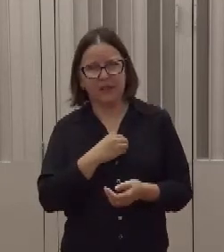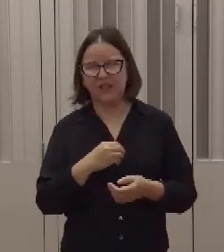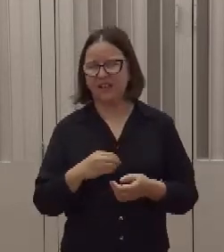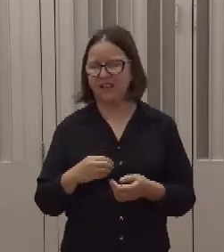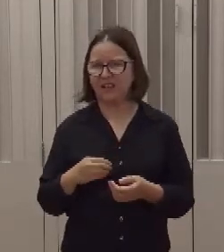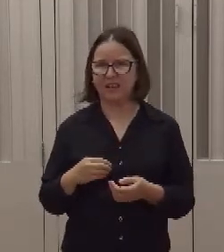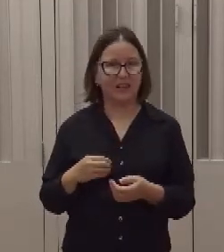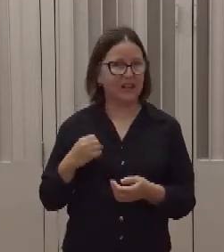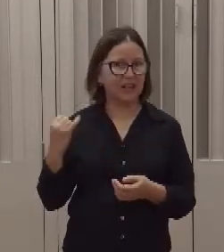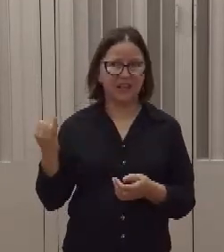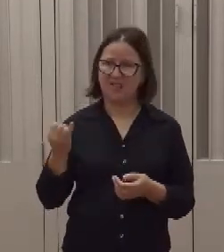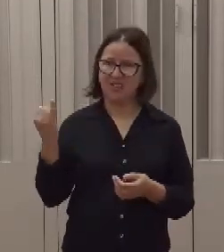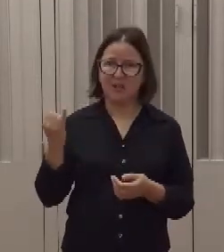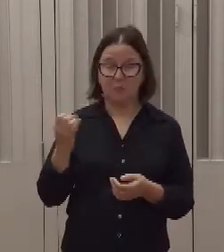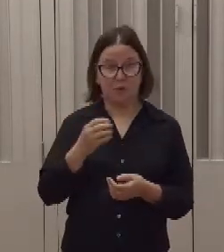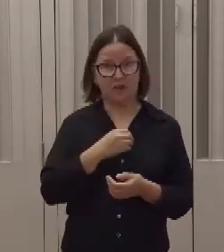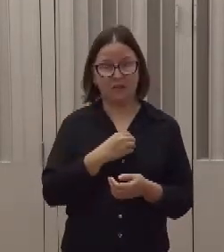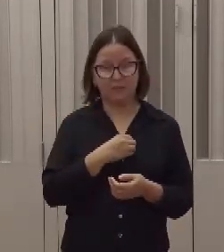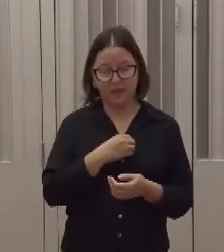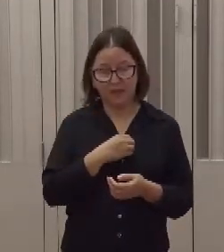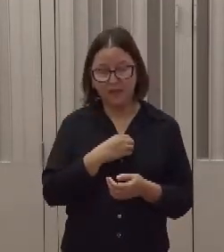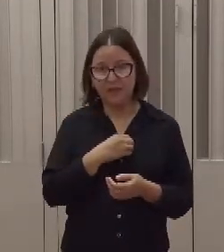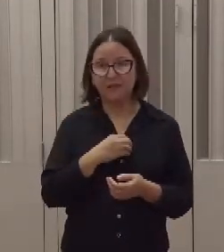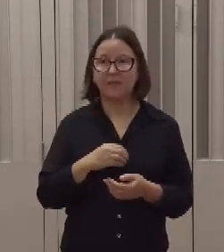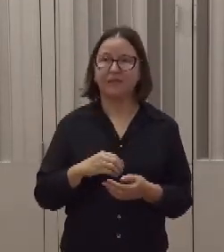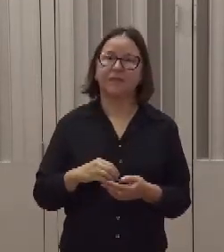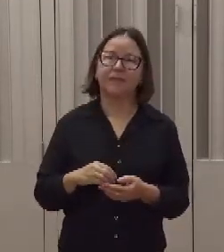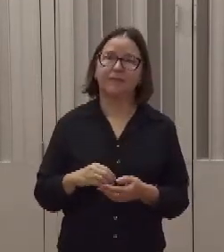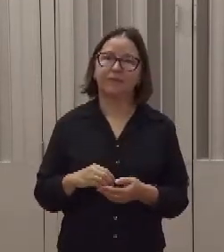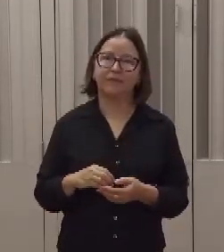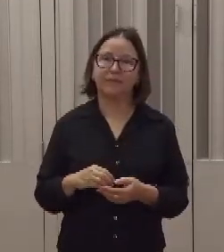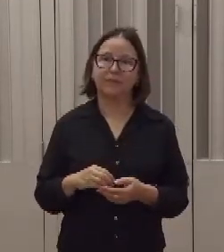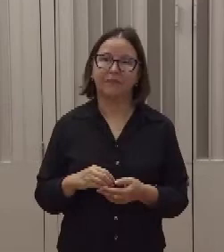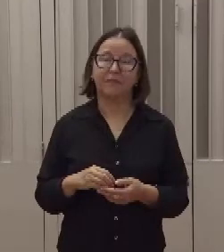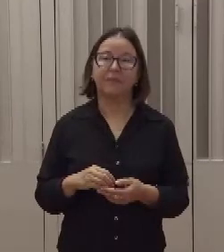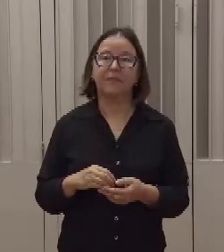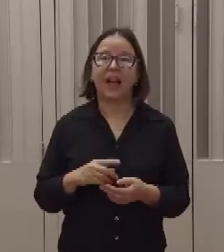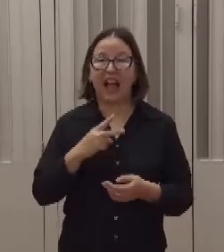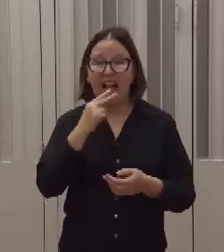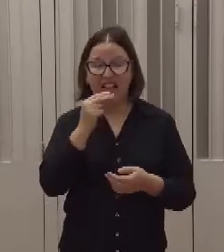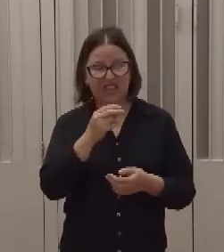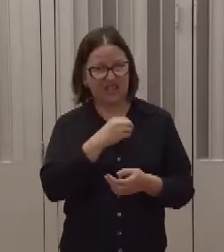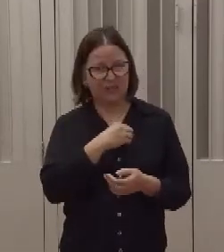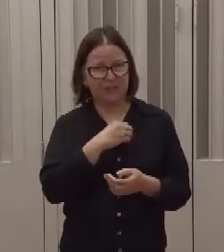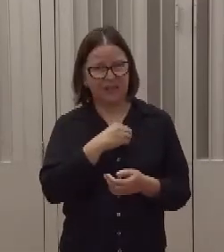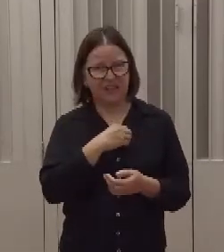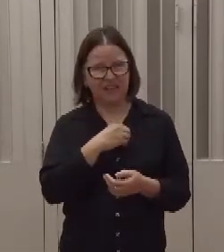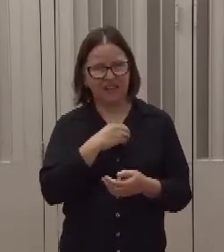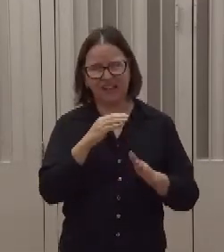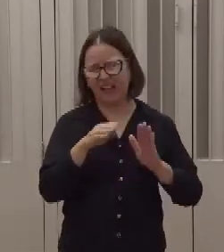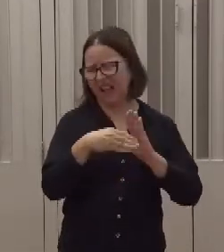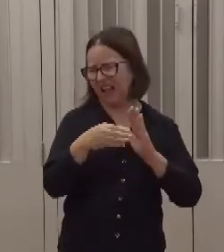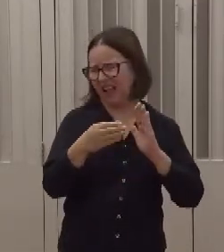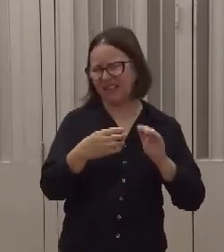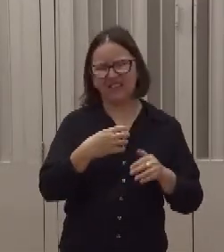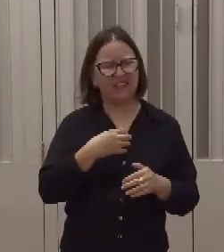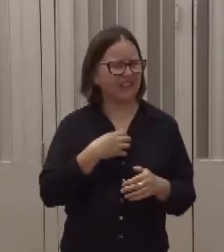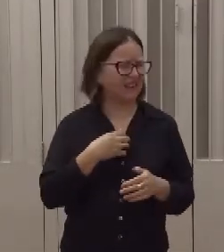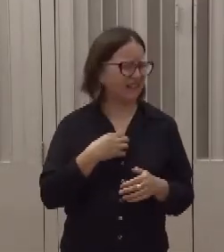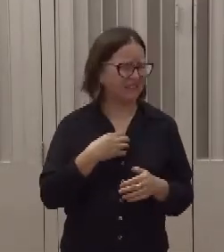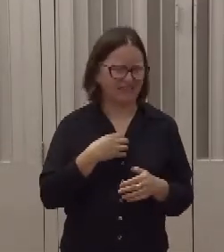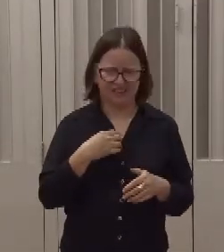pecado. Afinal de contas, pecar era uma mera consequência da natureza da